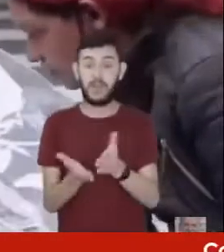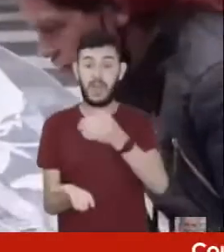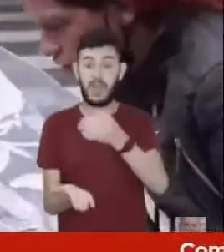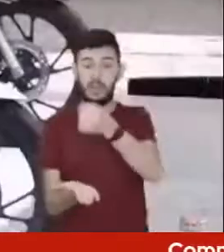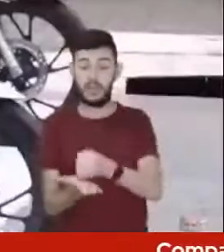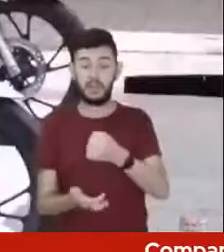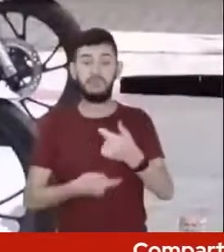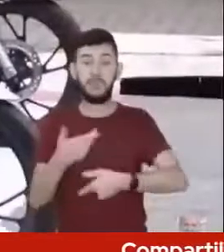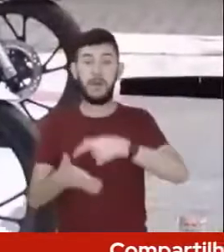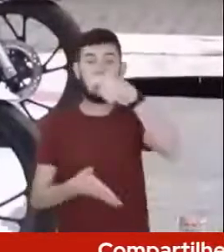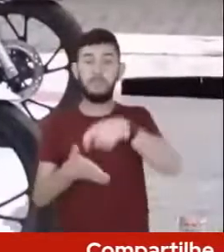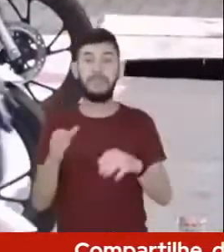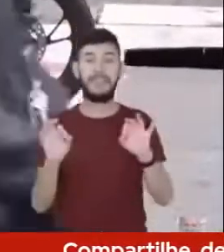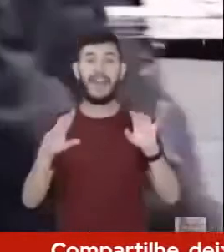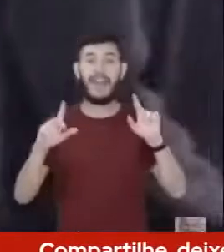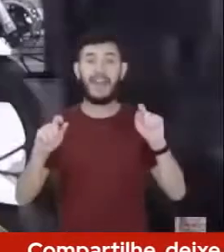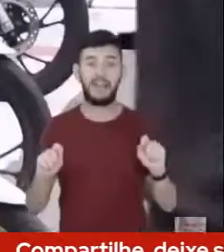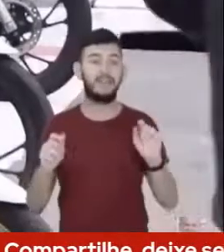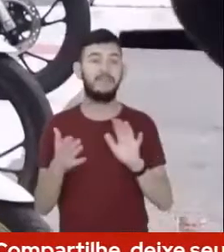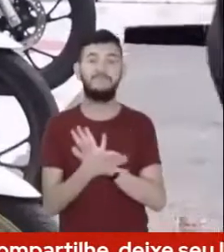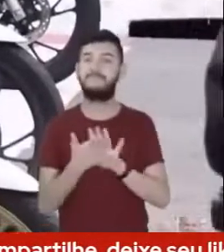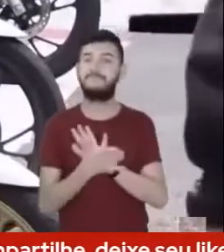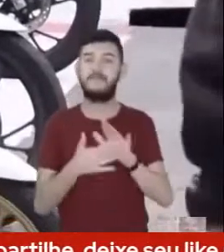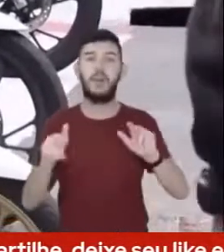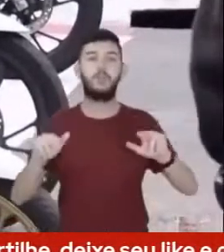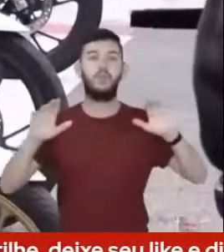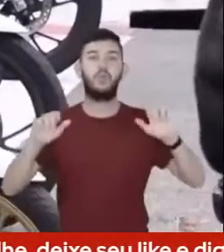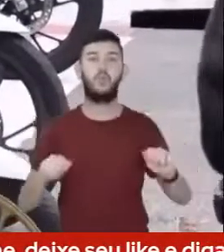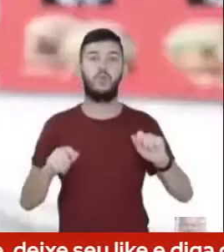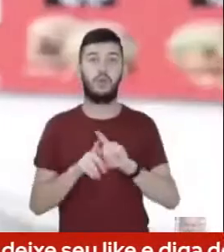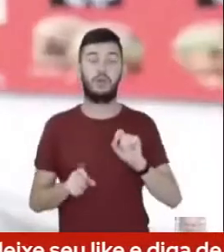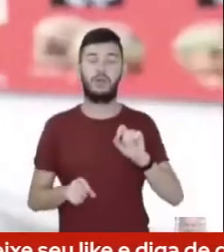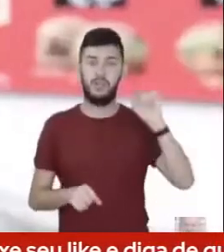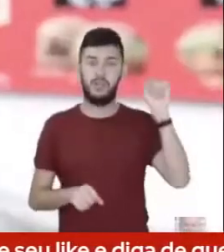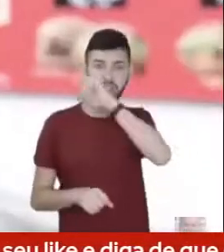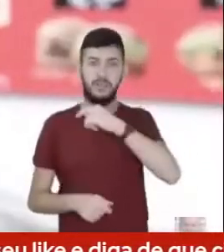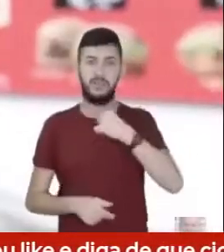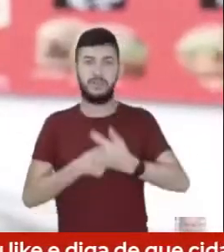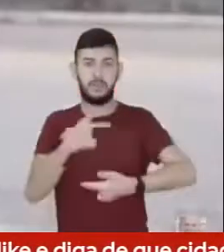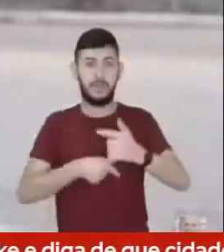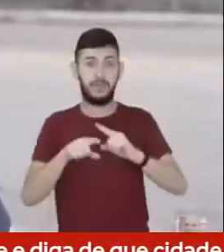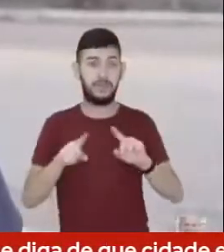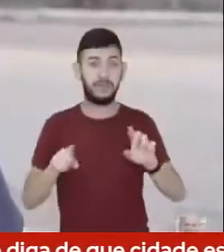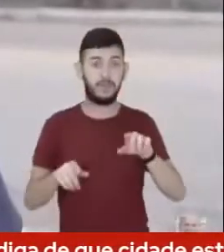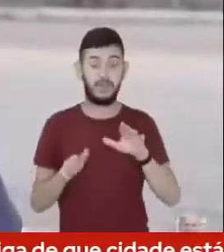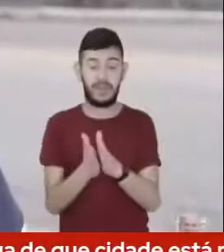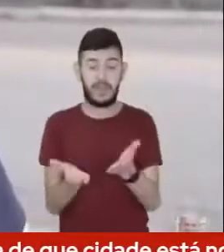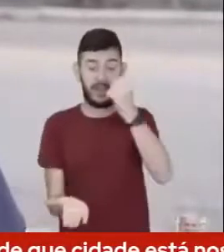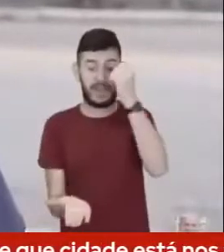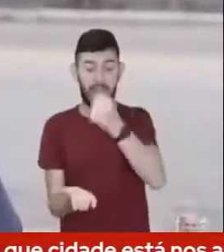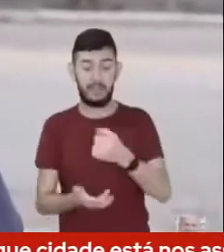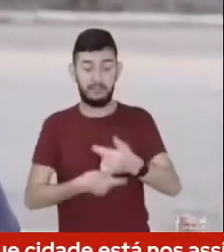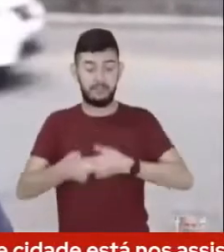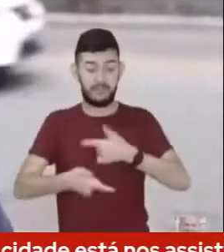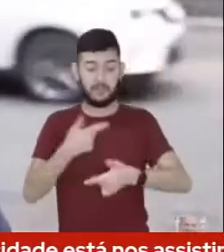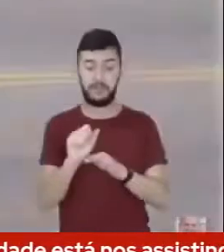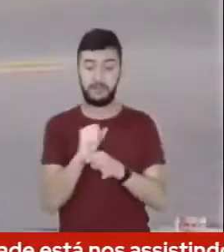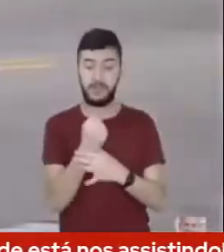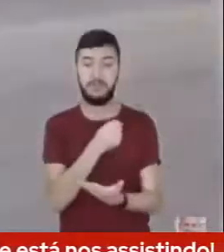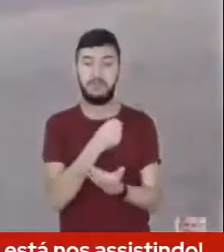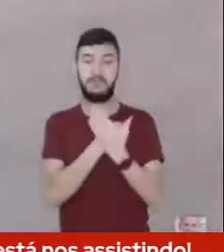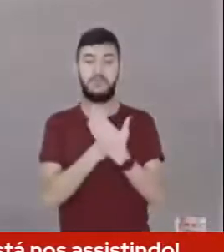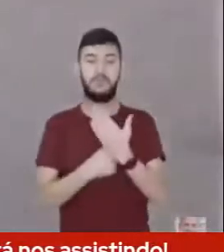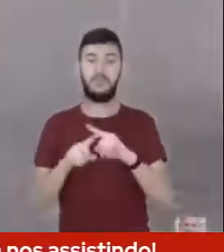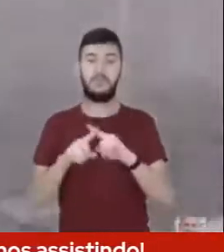emprego. Tipo, se tivesse carteira, nós ia ter uma garantia, né? Tipo, se acontecer algo com nós. A gente quer o nosso escudo, então, querendo ou não, se acontece